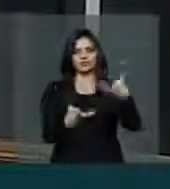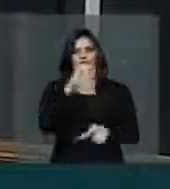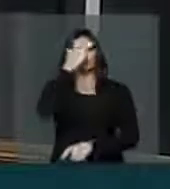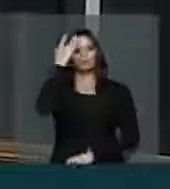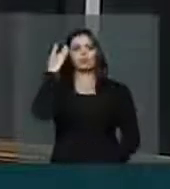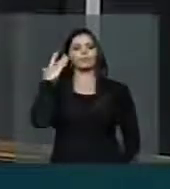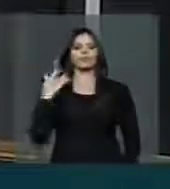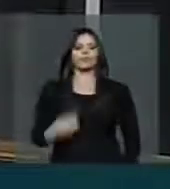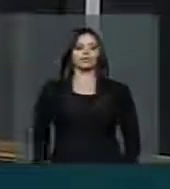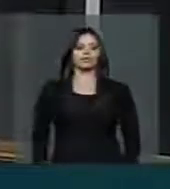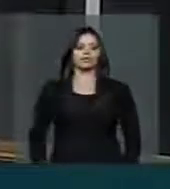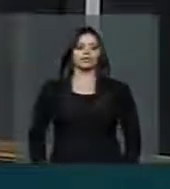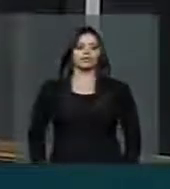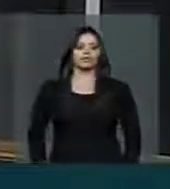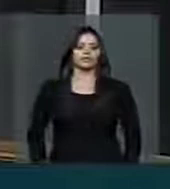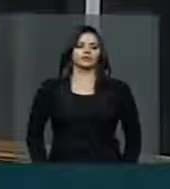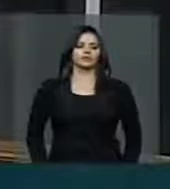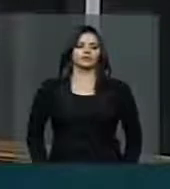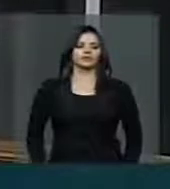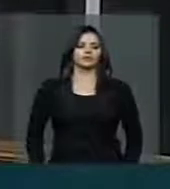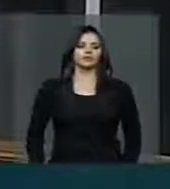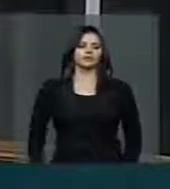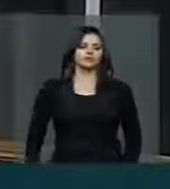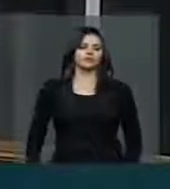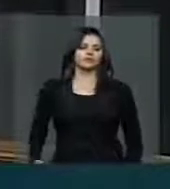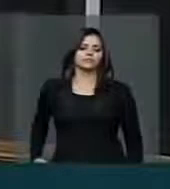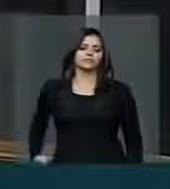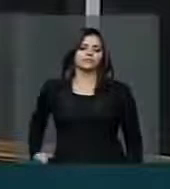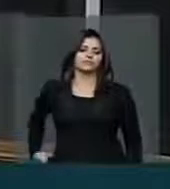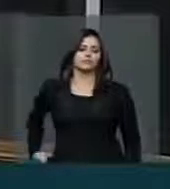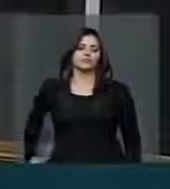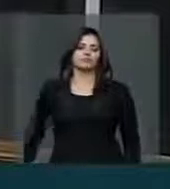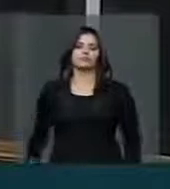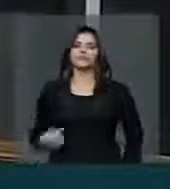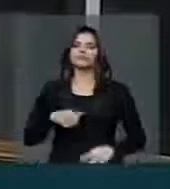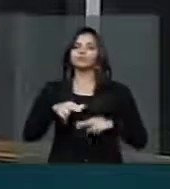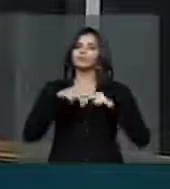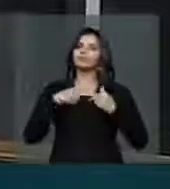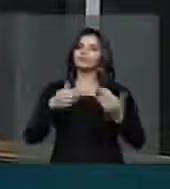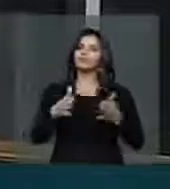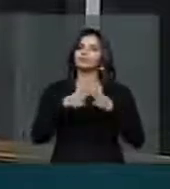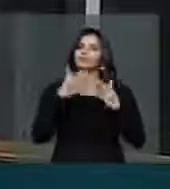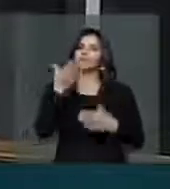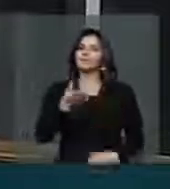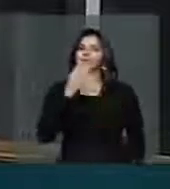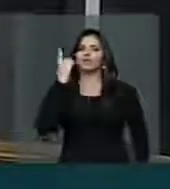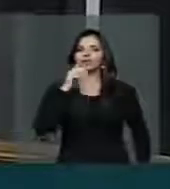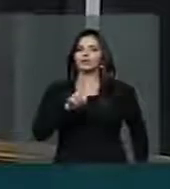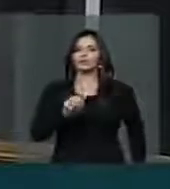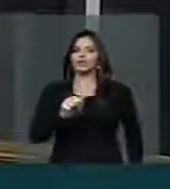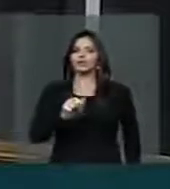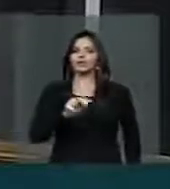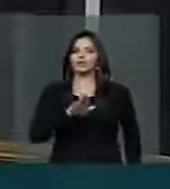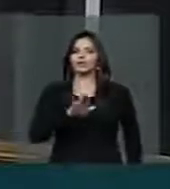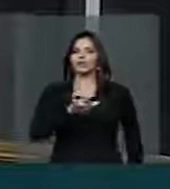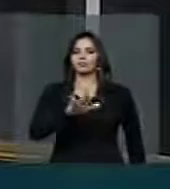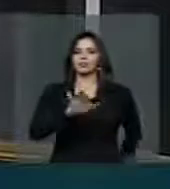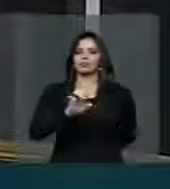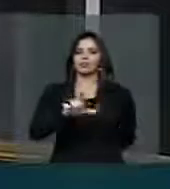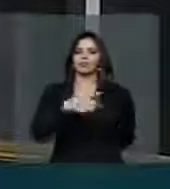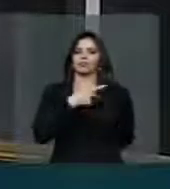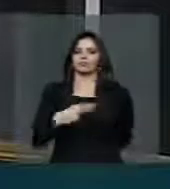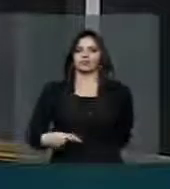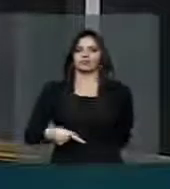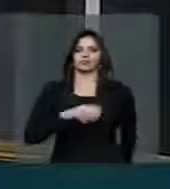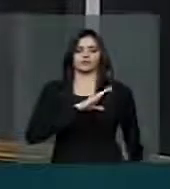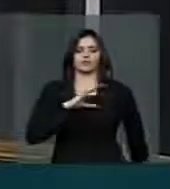pessoas. Daí que faço um apelo também aos nobres deputados Gabriel Chalita, presidente